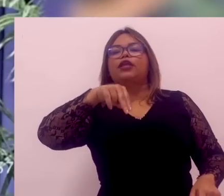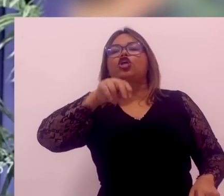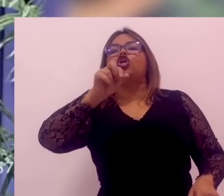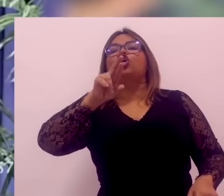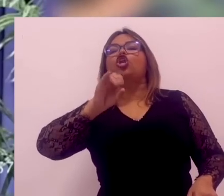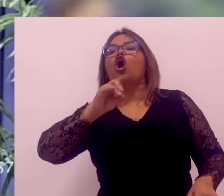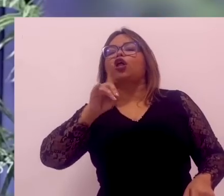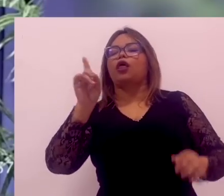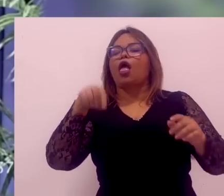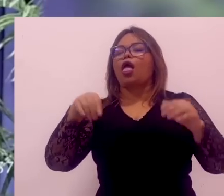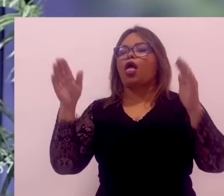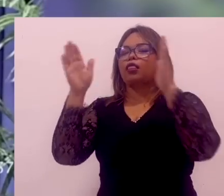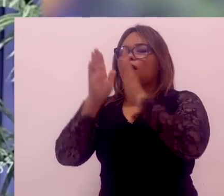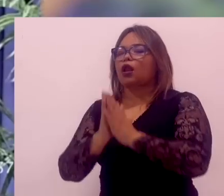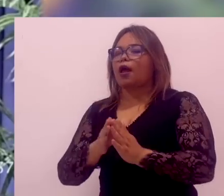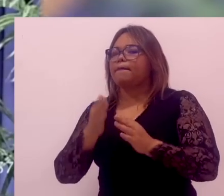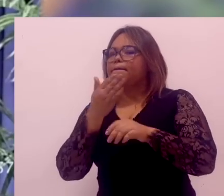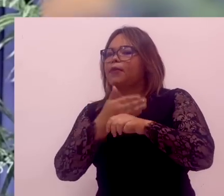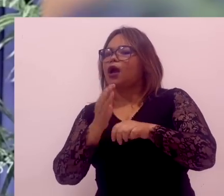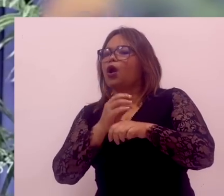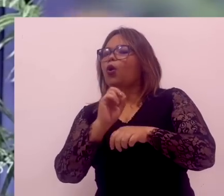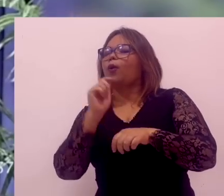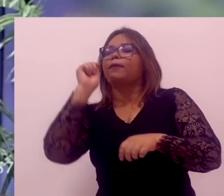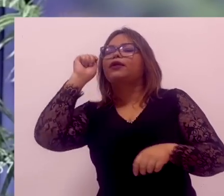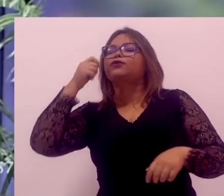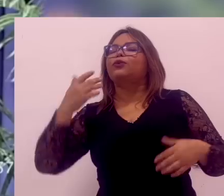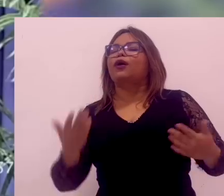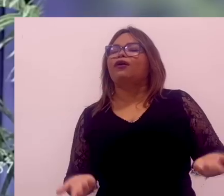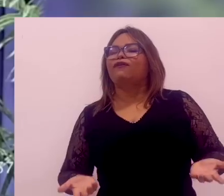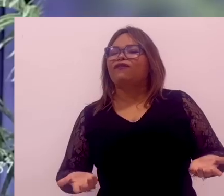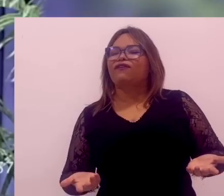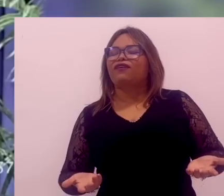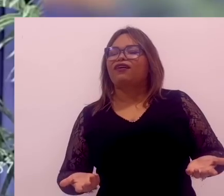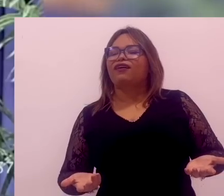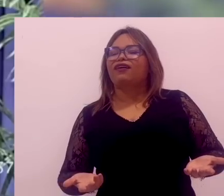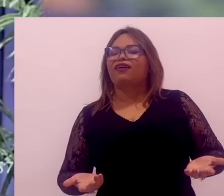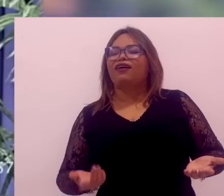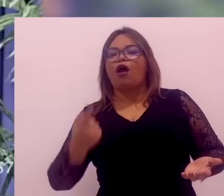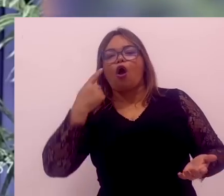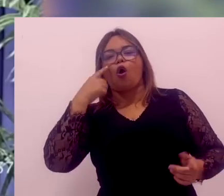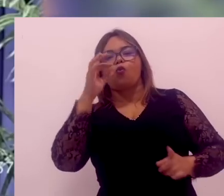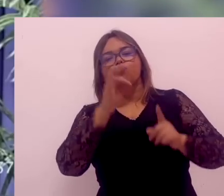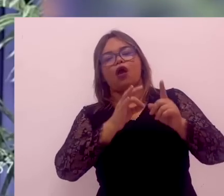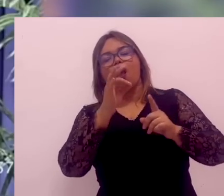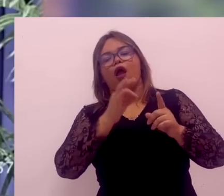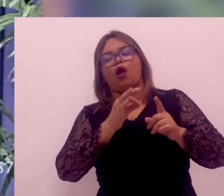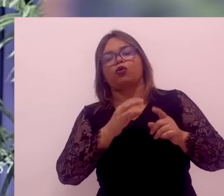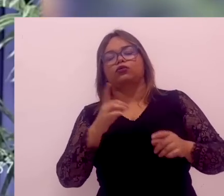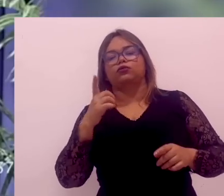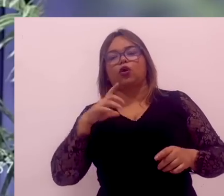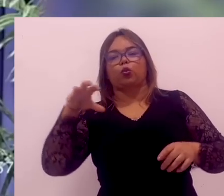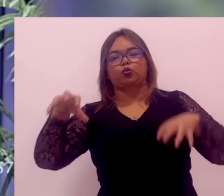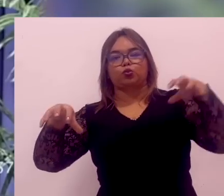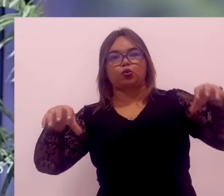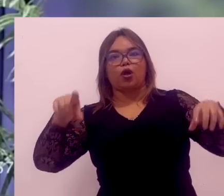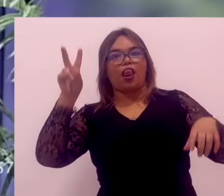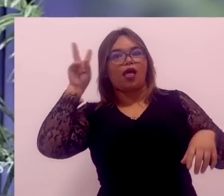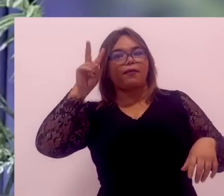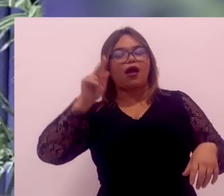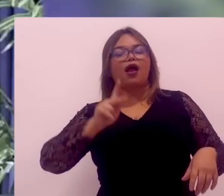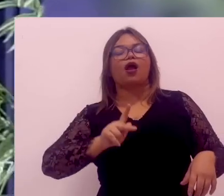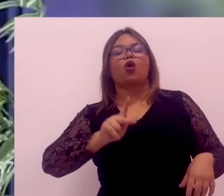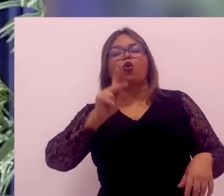as raças. Então você tem a Ku Klux Klan, que é anti-negra. E você